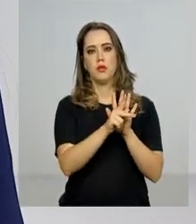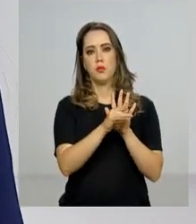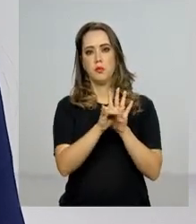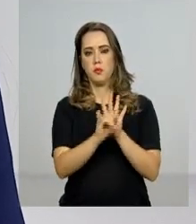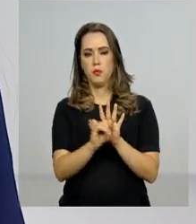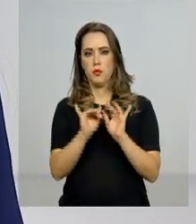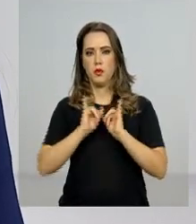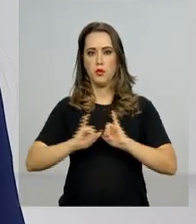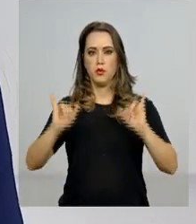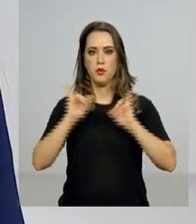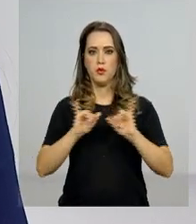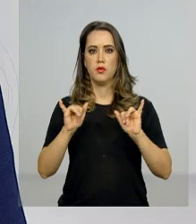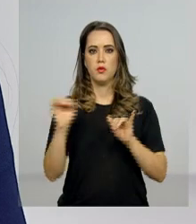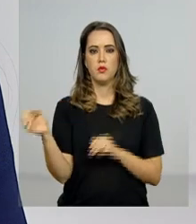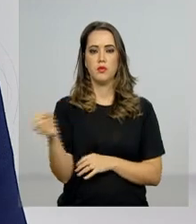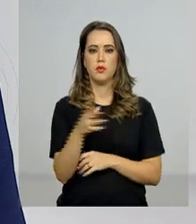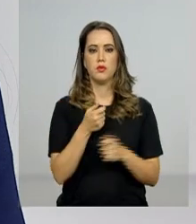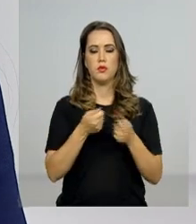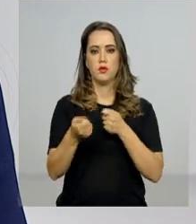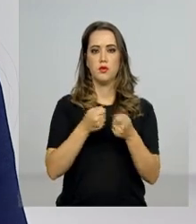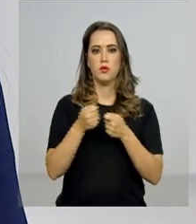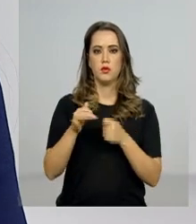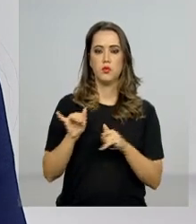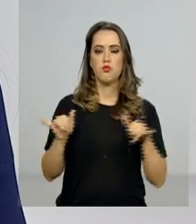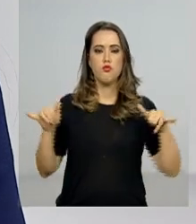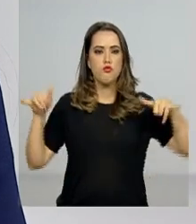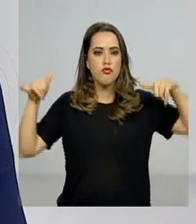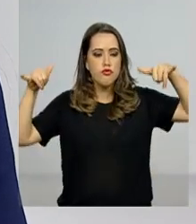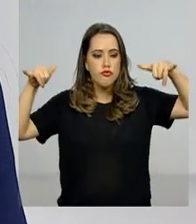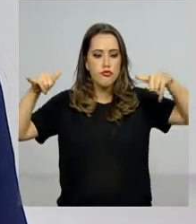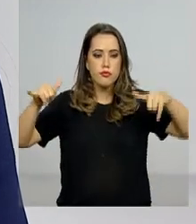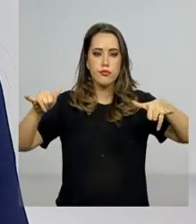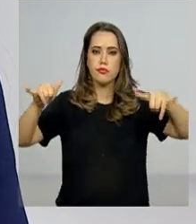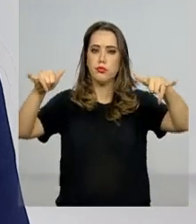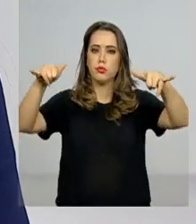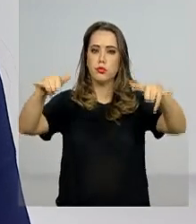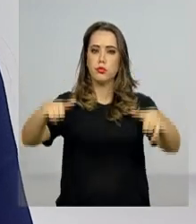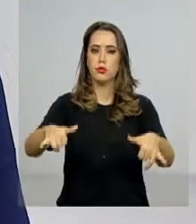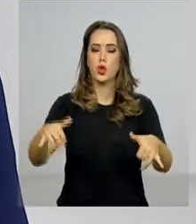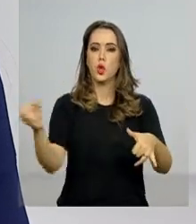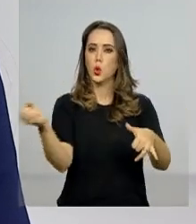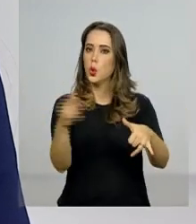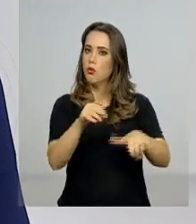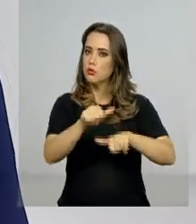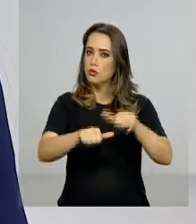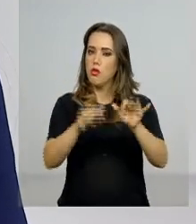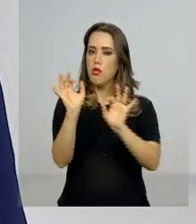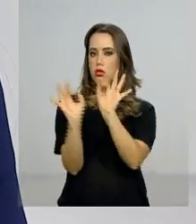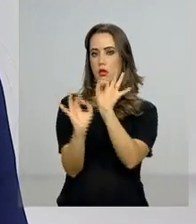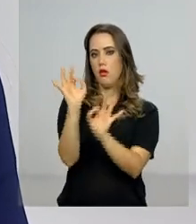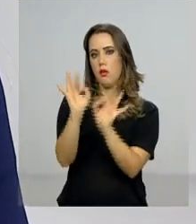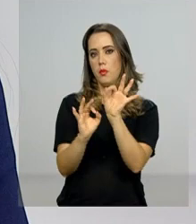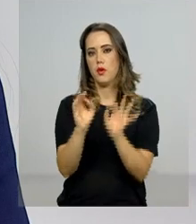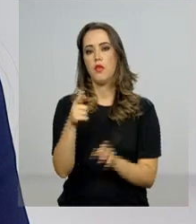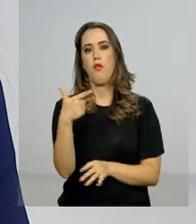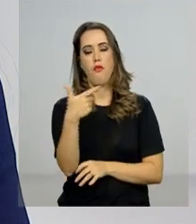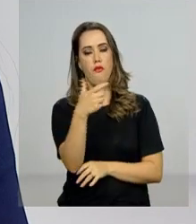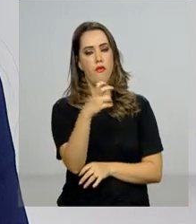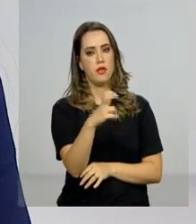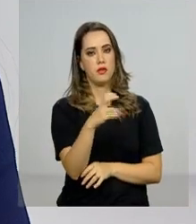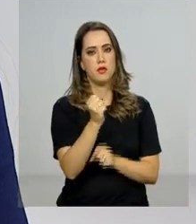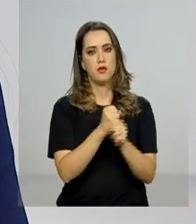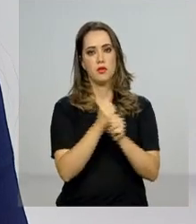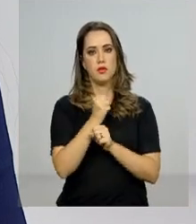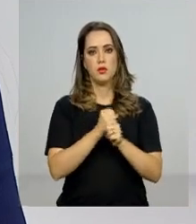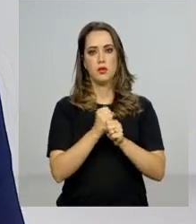privada anunciada hoje para mim modernizar o controle do tráfego aéreo o contrato terá duração de 25 anos